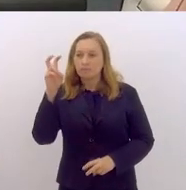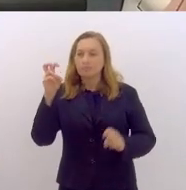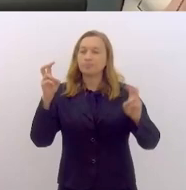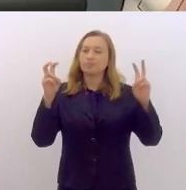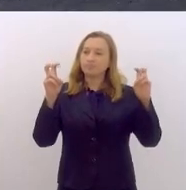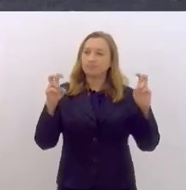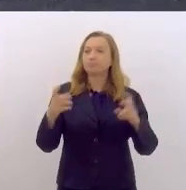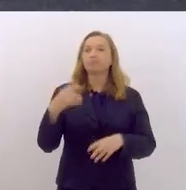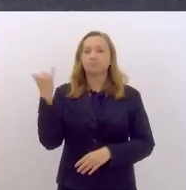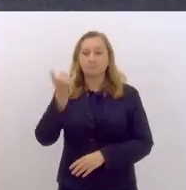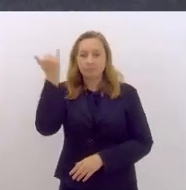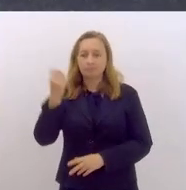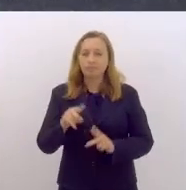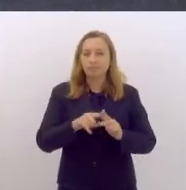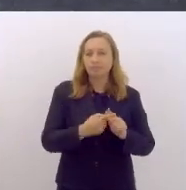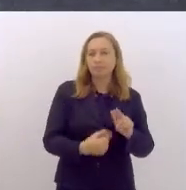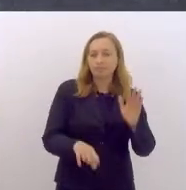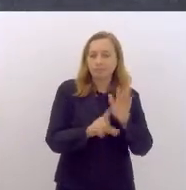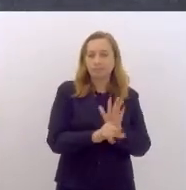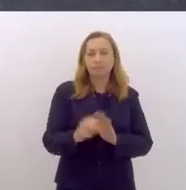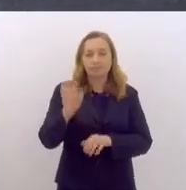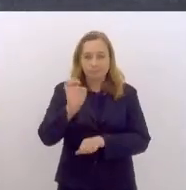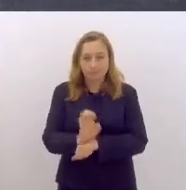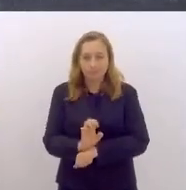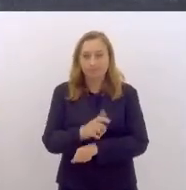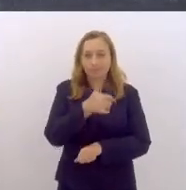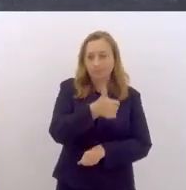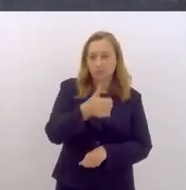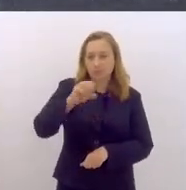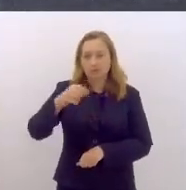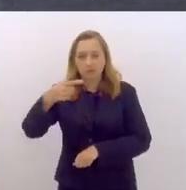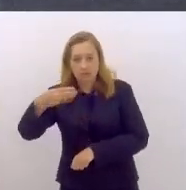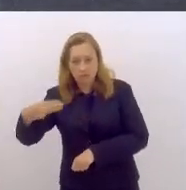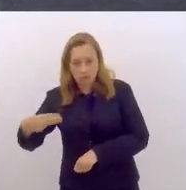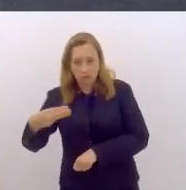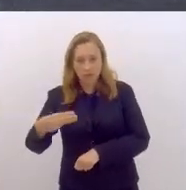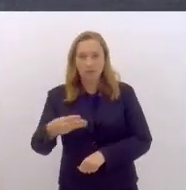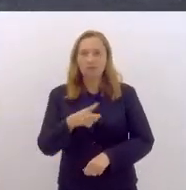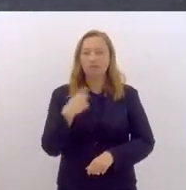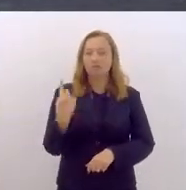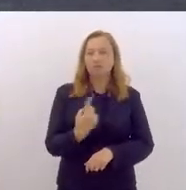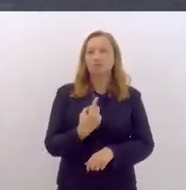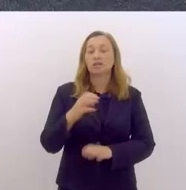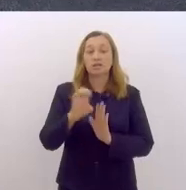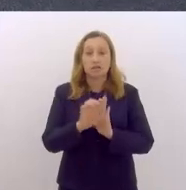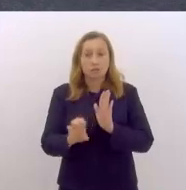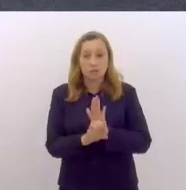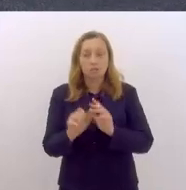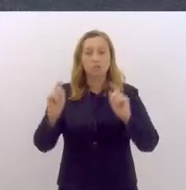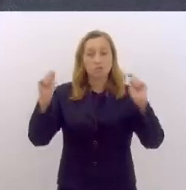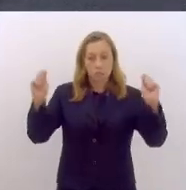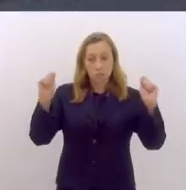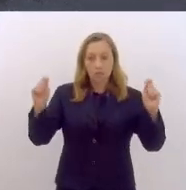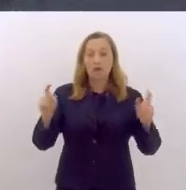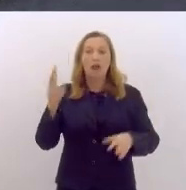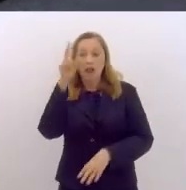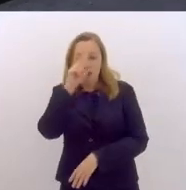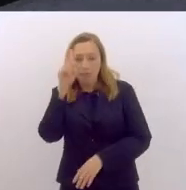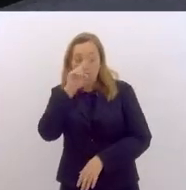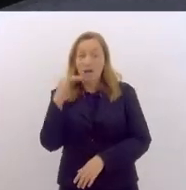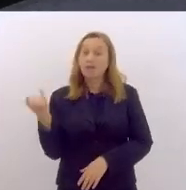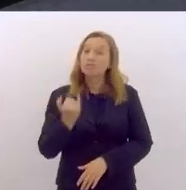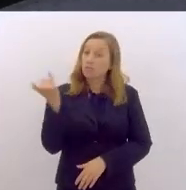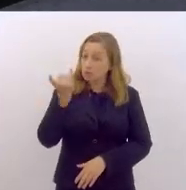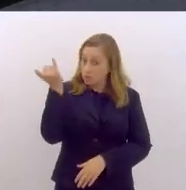importante. Ela altera uma legislação estadual de 2013, que é o nosso Estatuto Estadual do Torcedor. É bom lembrar um pressuposto